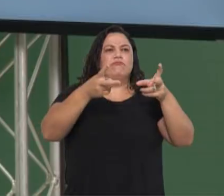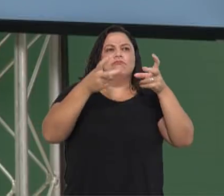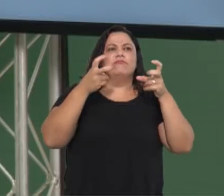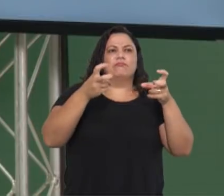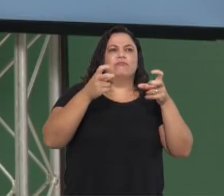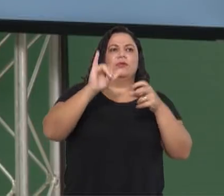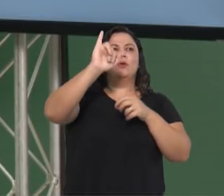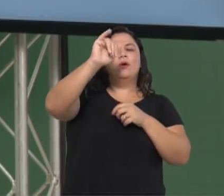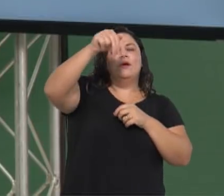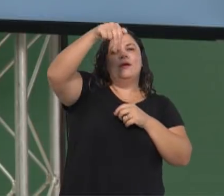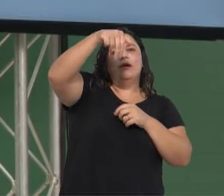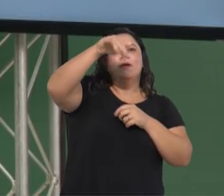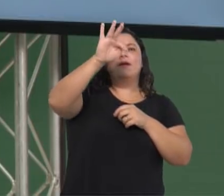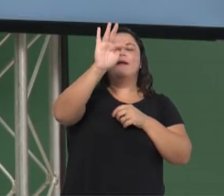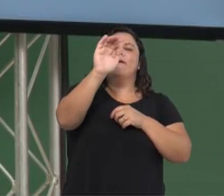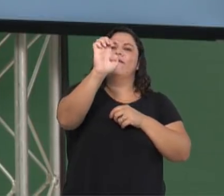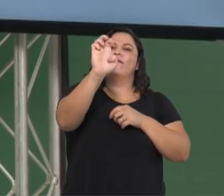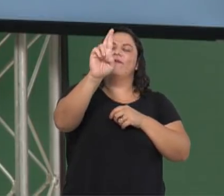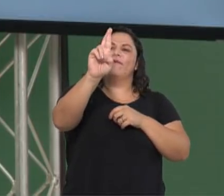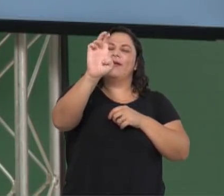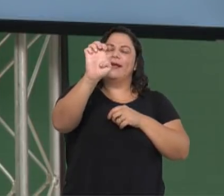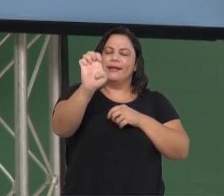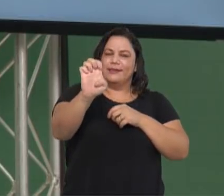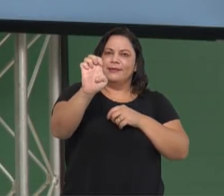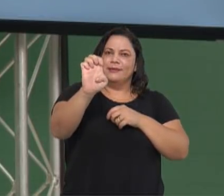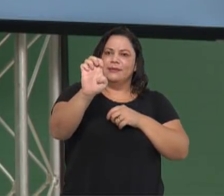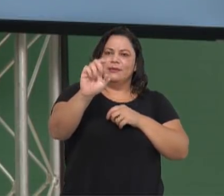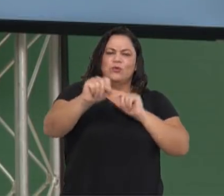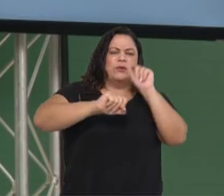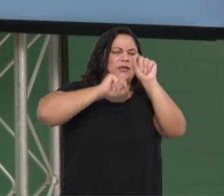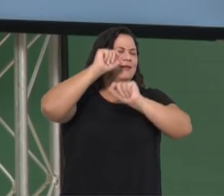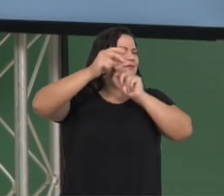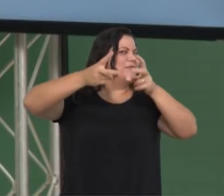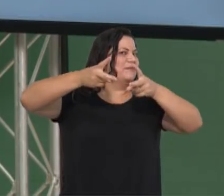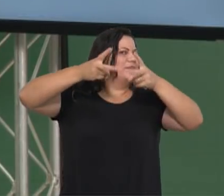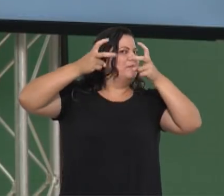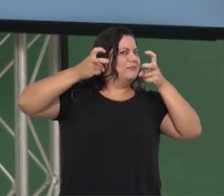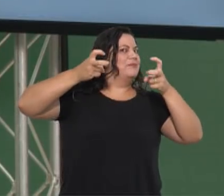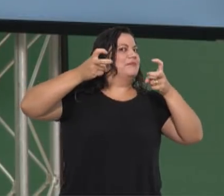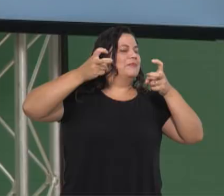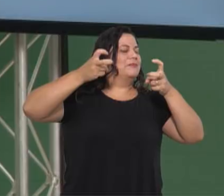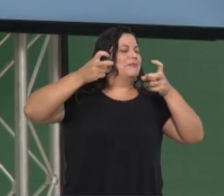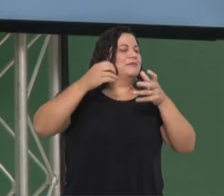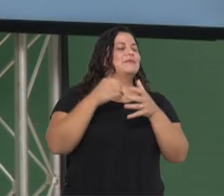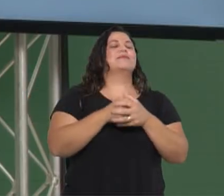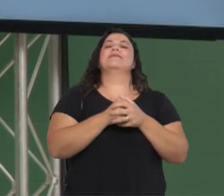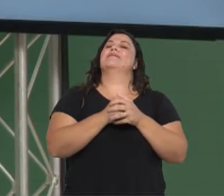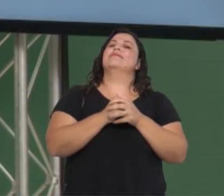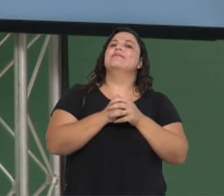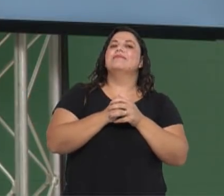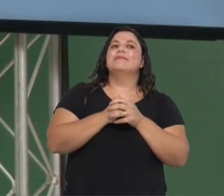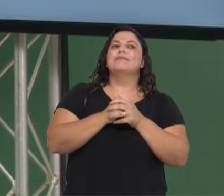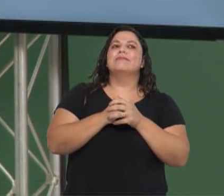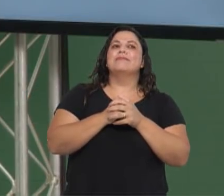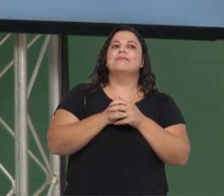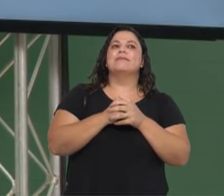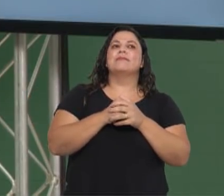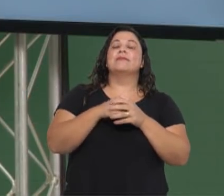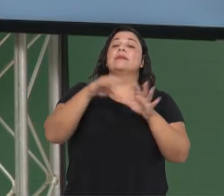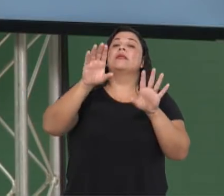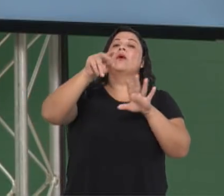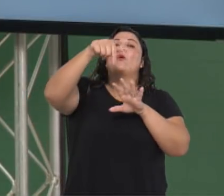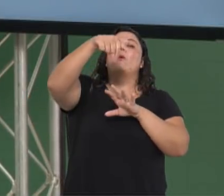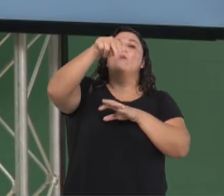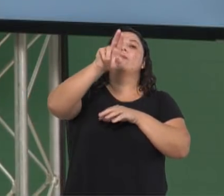conhecimento em leitura para perceber o quê? Foi uma inferência que você fez. Quebra pode